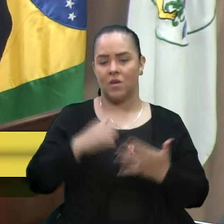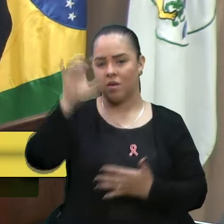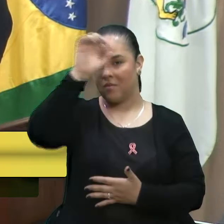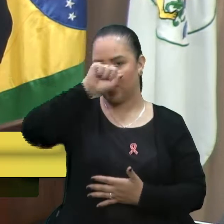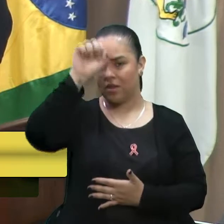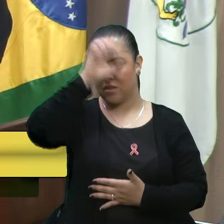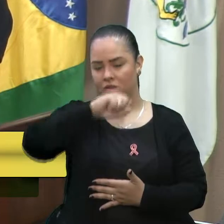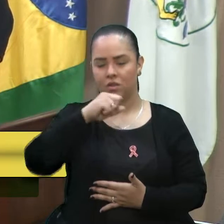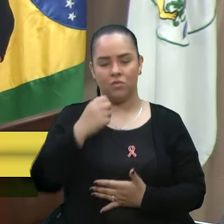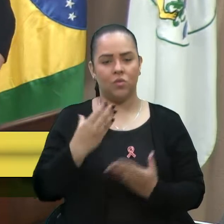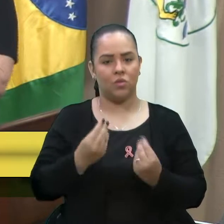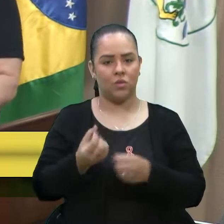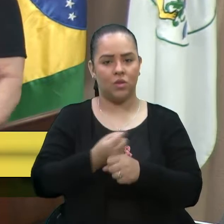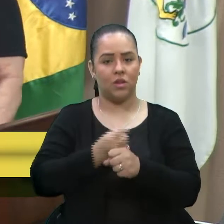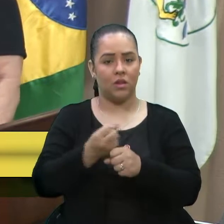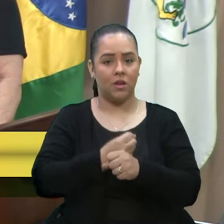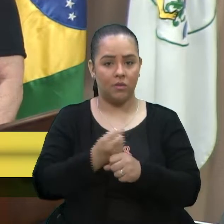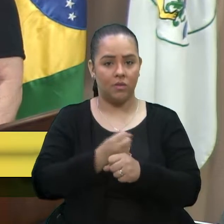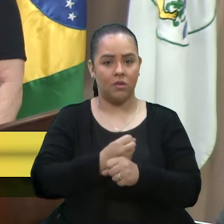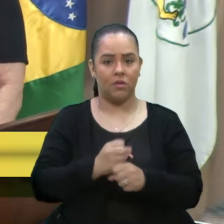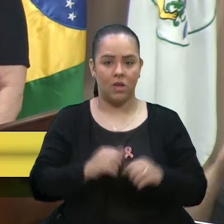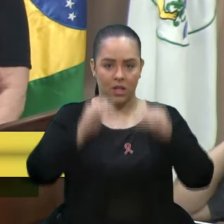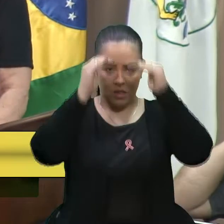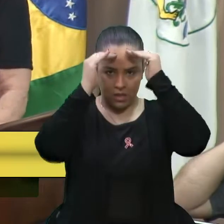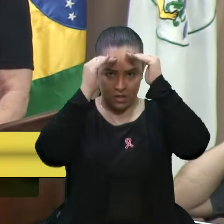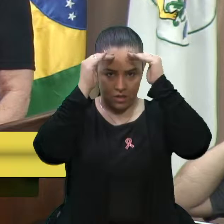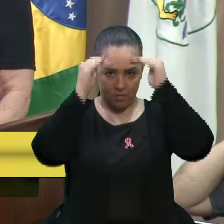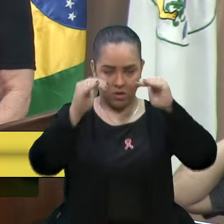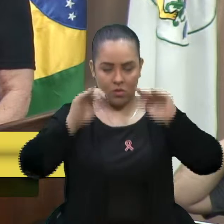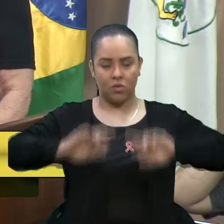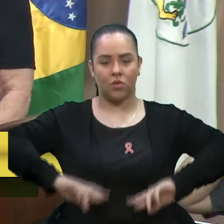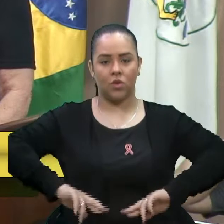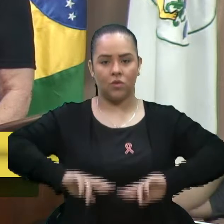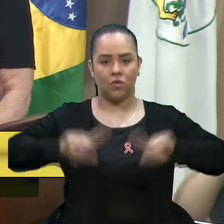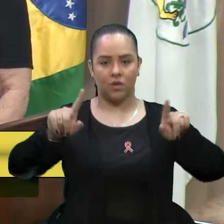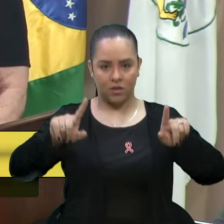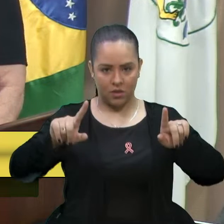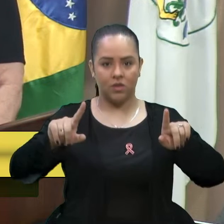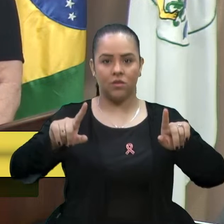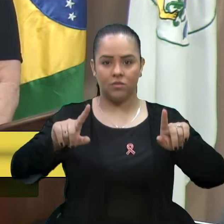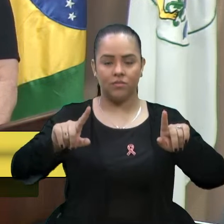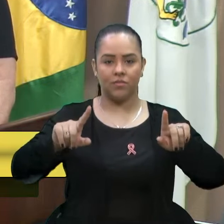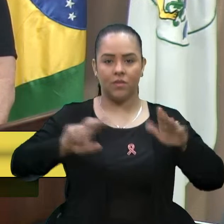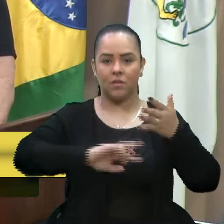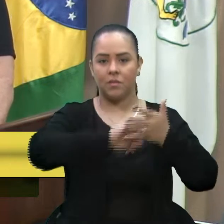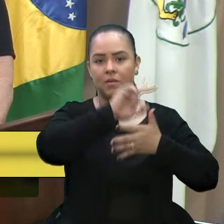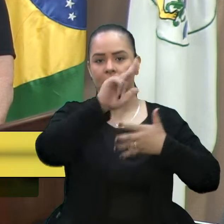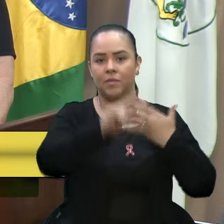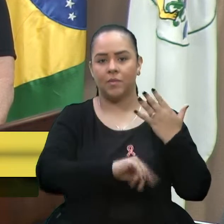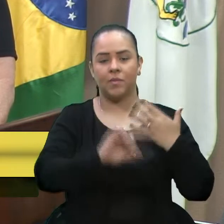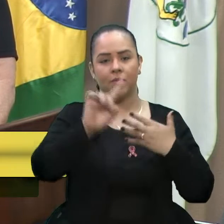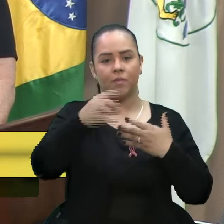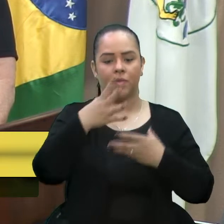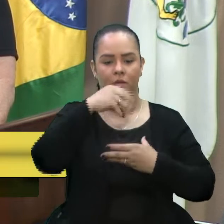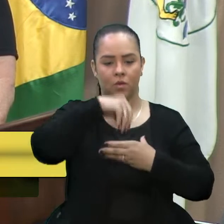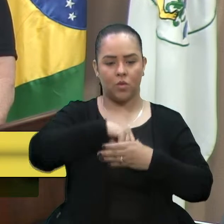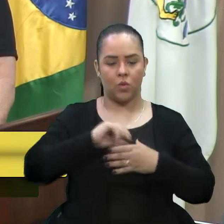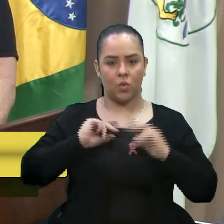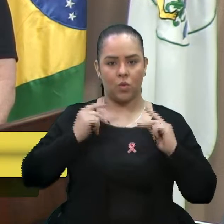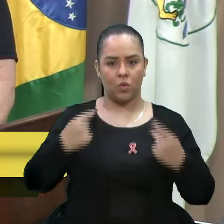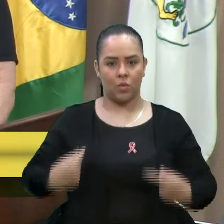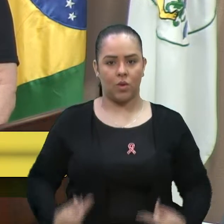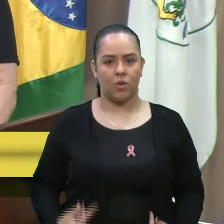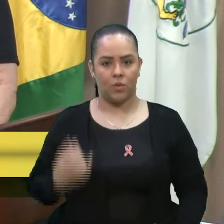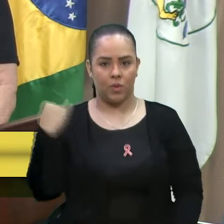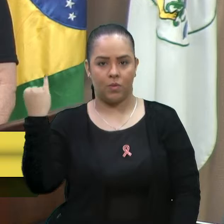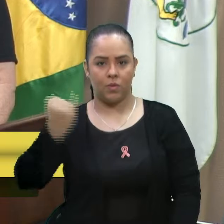serviço público, de que o respeito à diferença e à pluralidade é uma essência do ser humano fundamental e